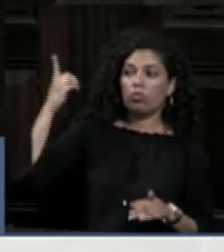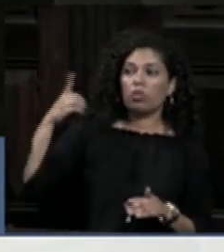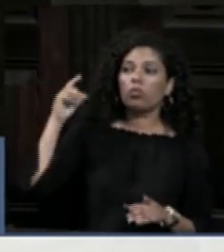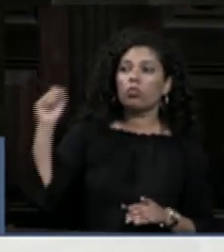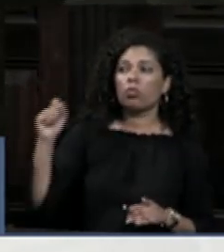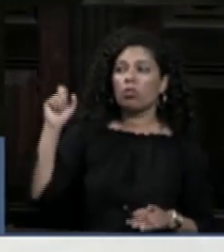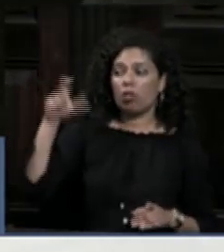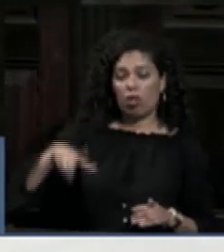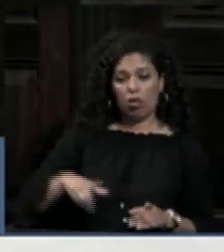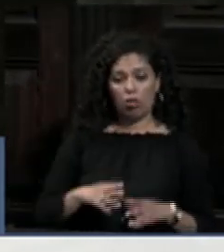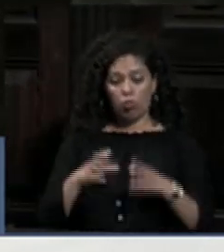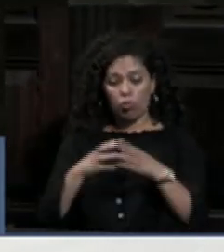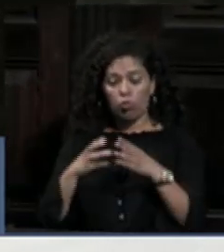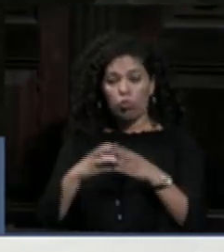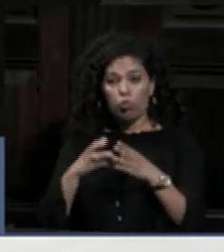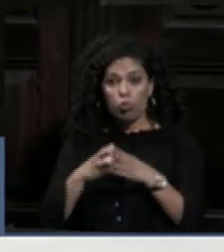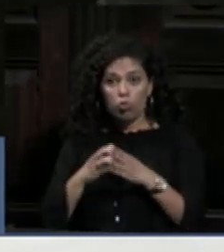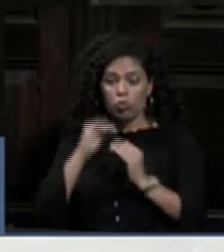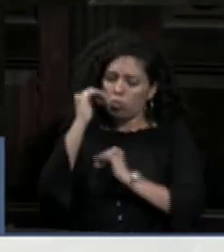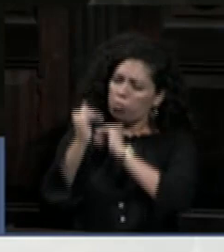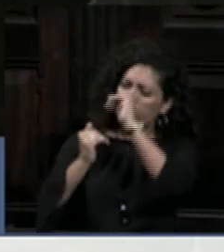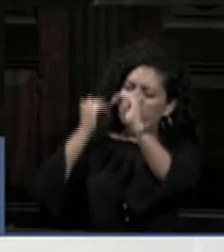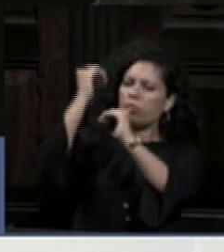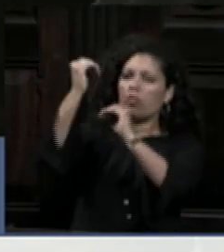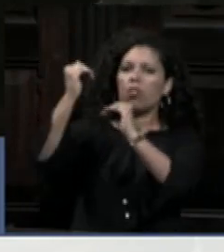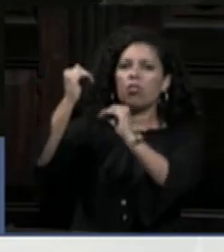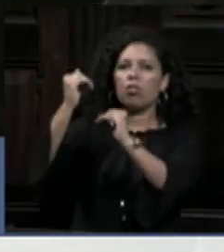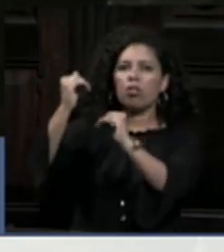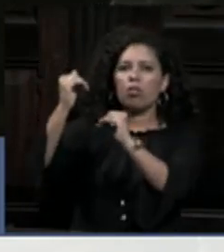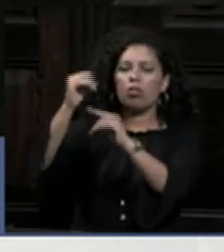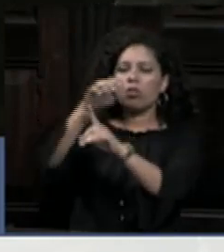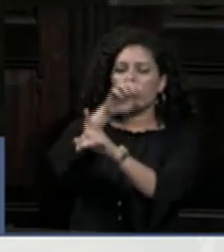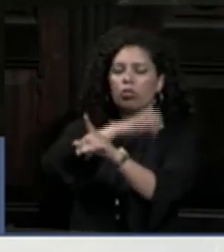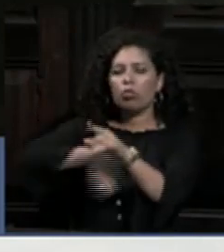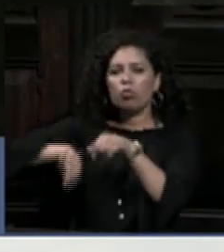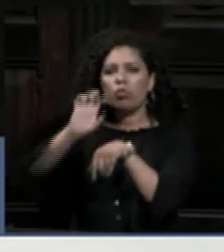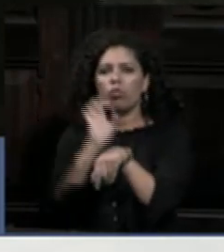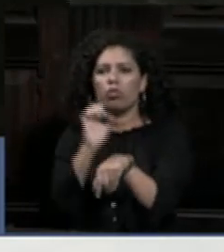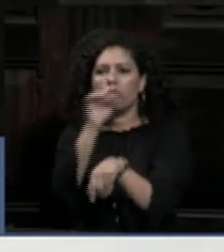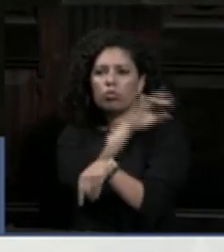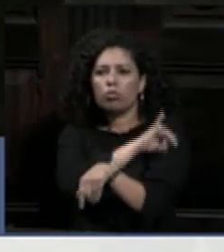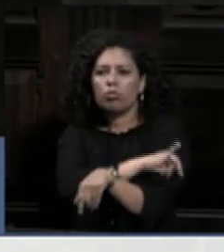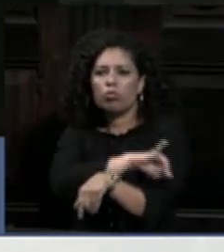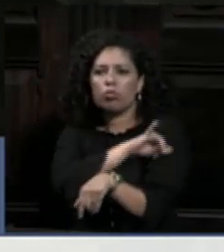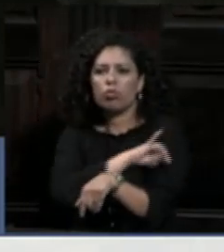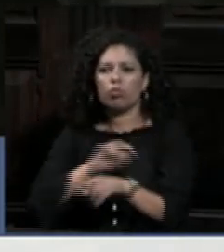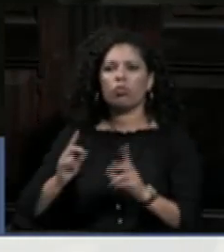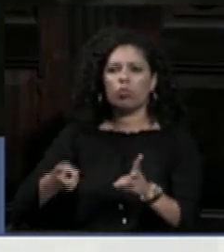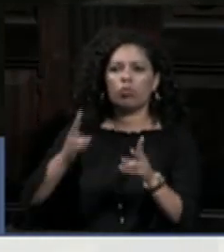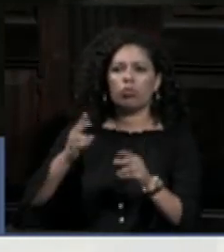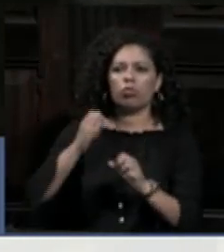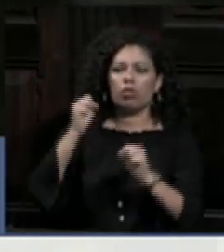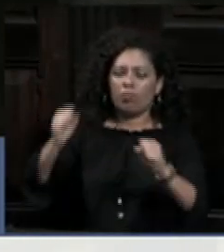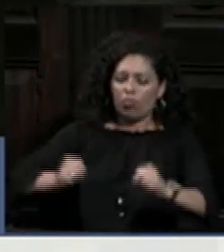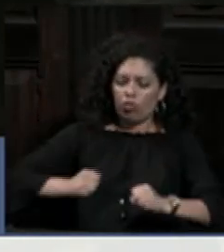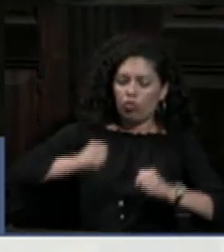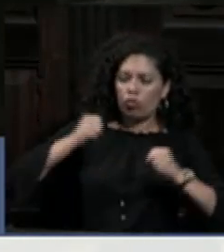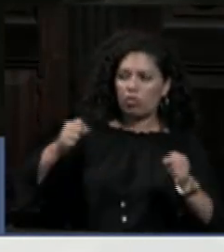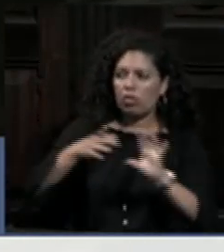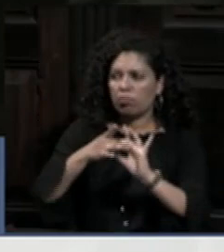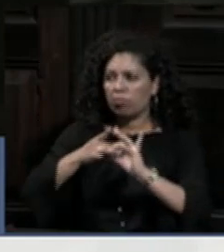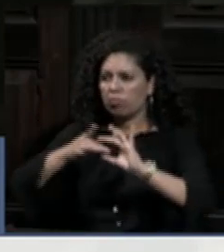é querer o estado democrático de direito lutar pela liberdade